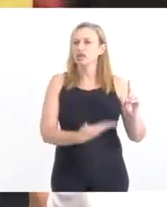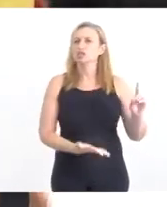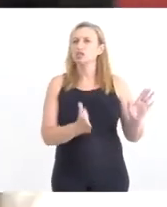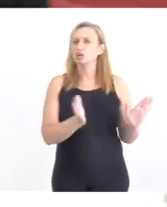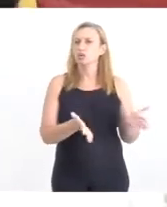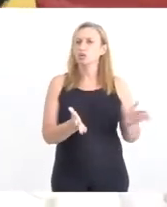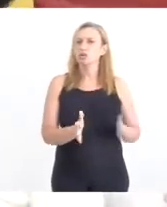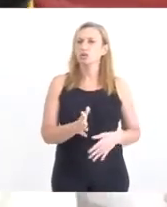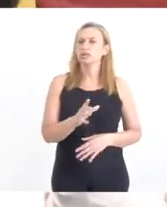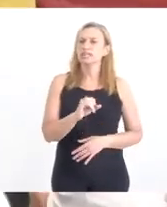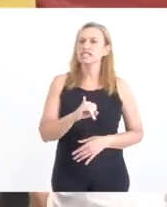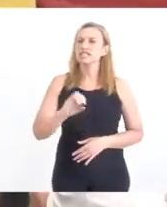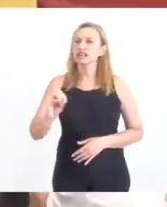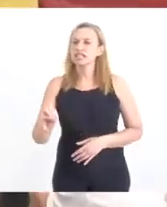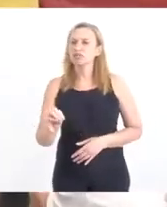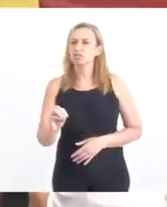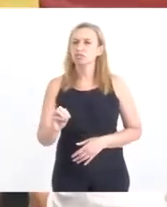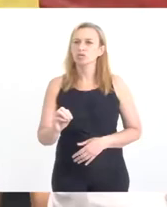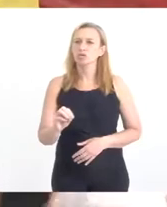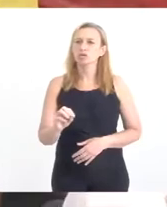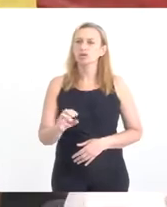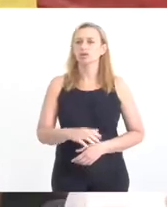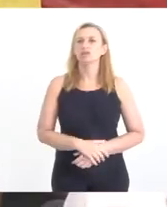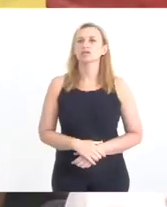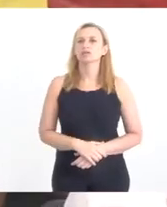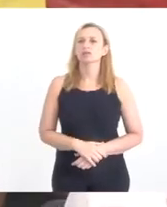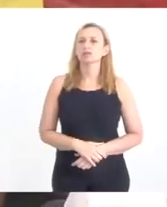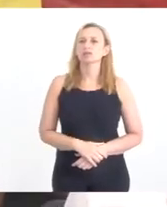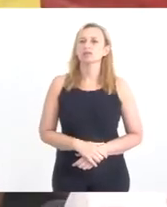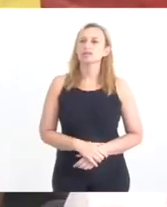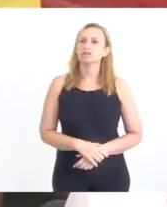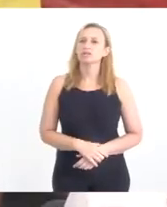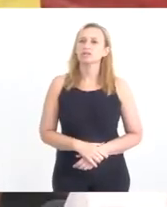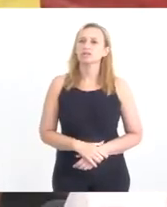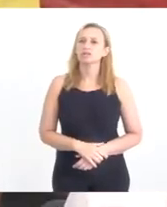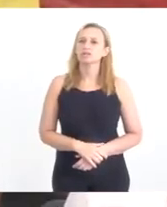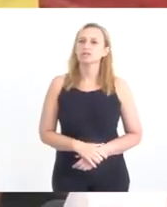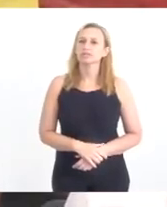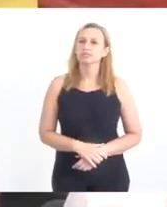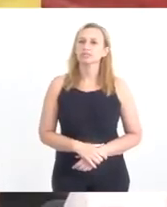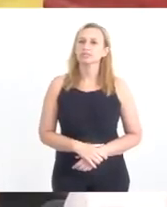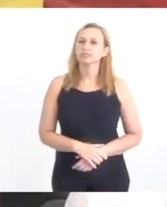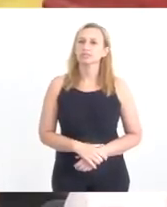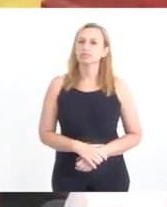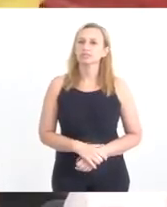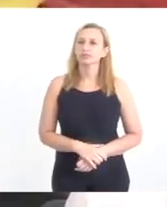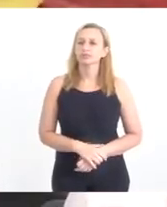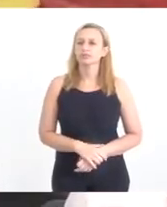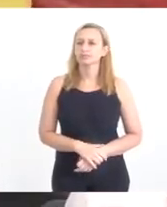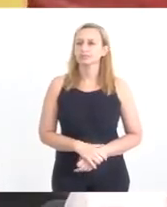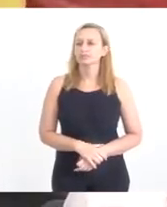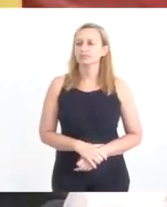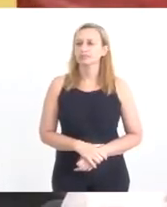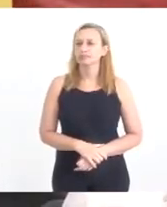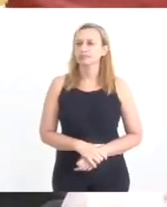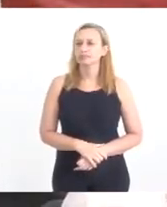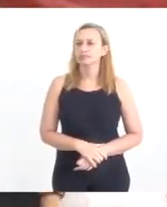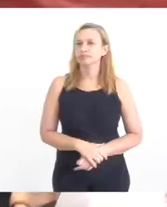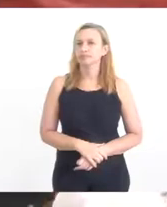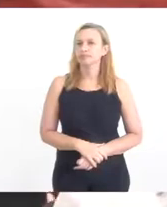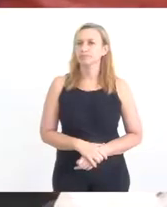é enfermo e às vezes Torquato alô alô alô